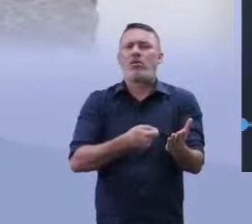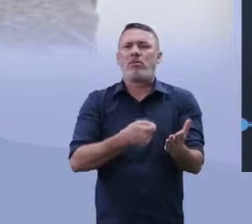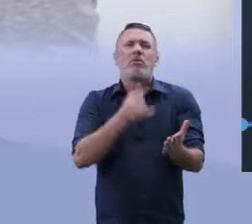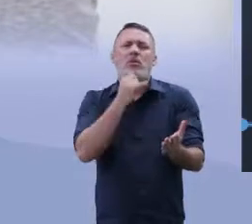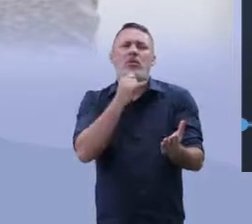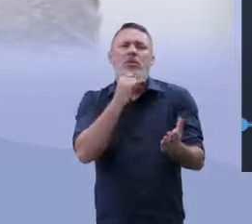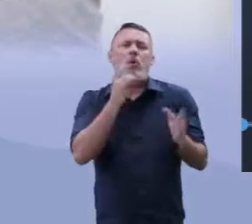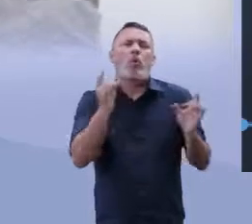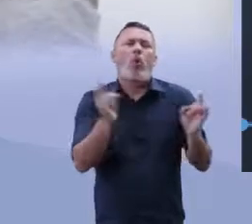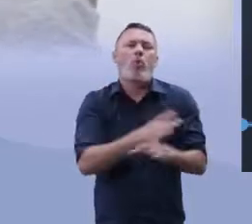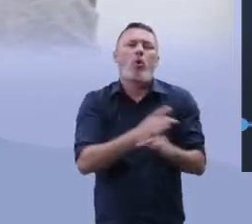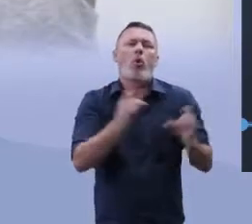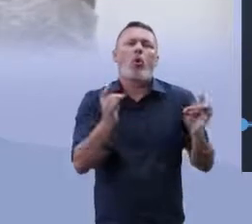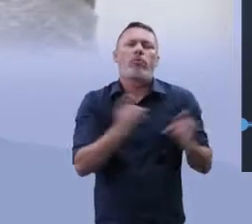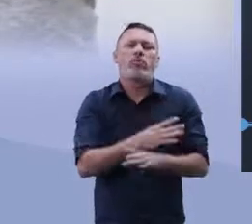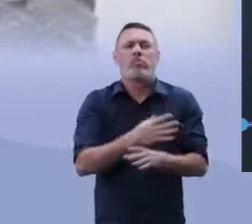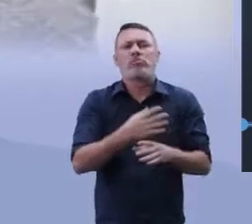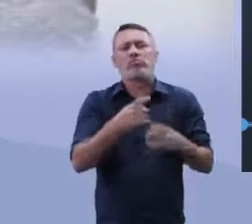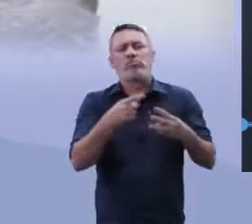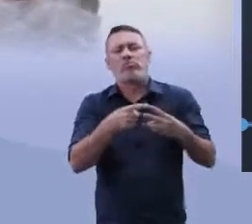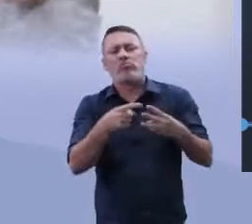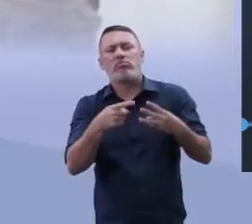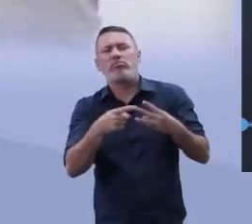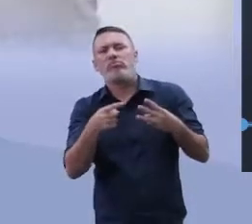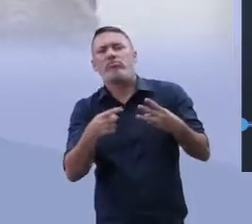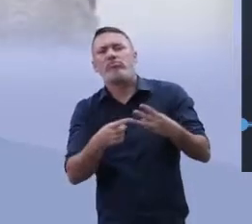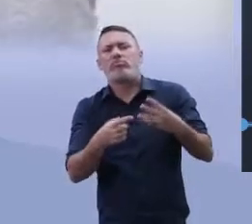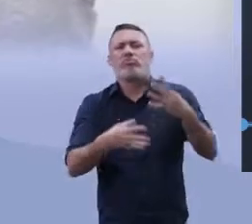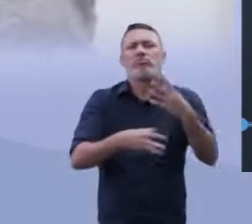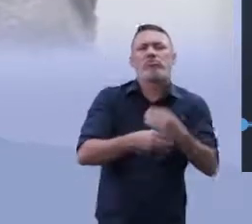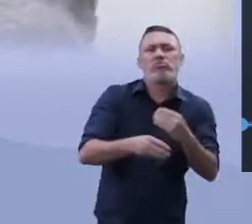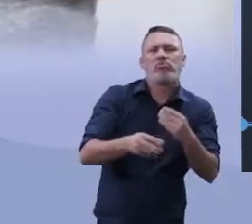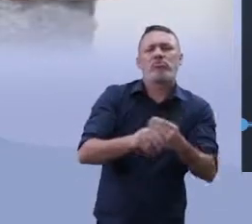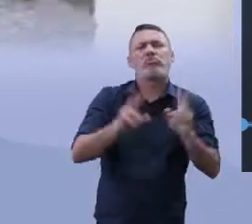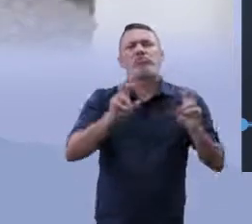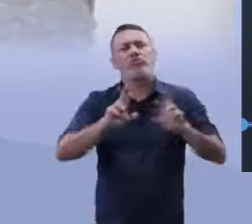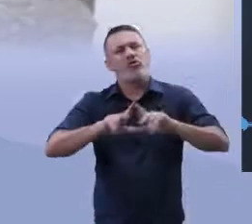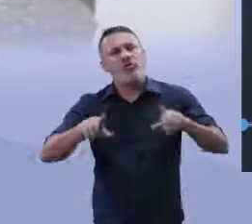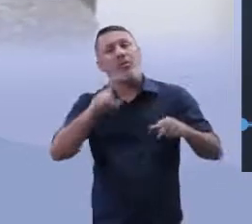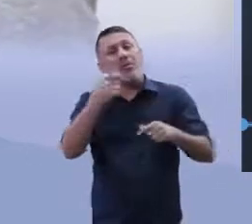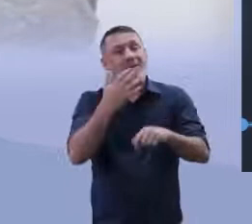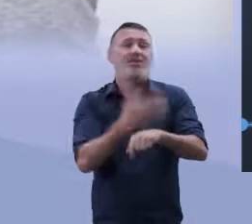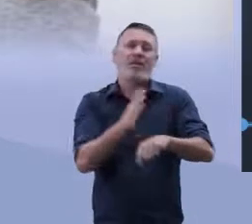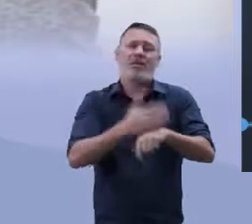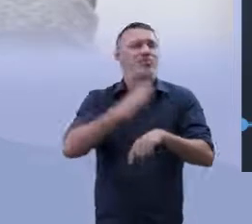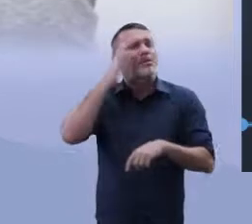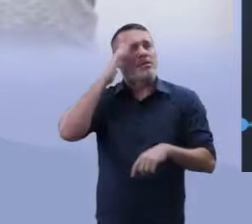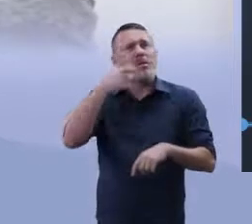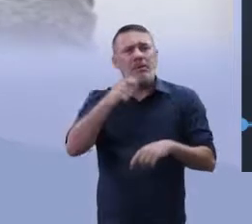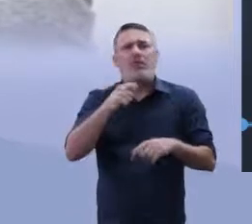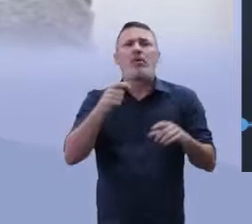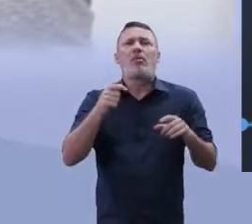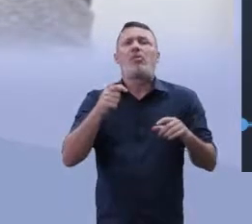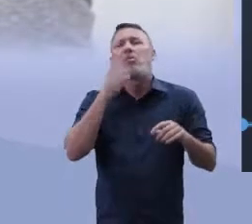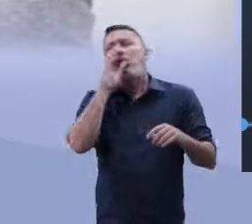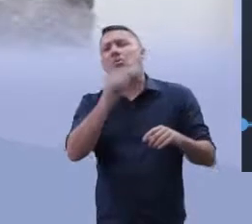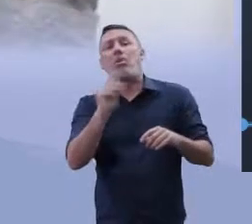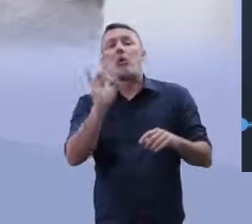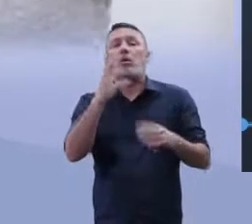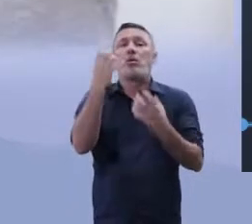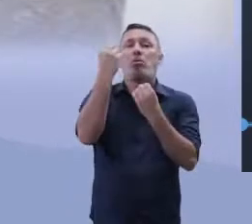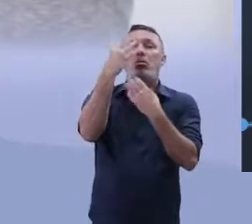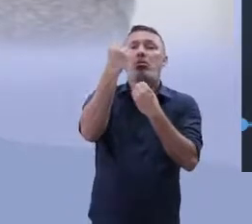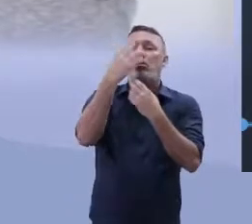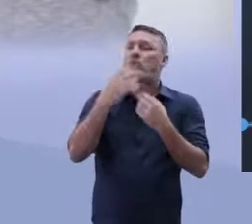fazer, professor, 3 conclusões completas, com agente diferente, com ações diferentes. Perfeito. É isso que você precisa realizar